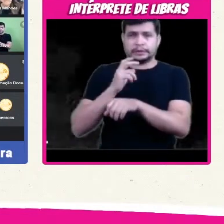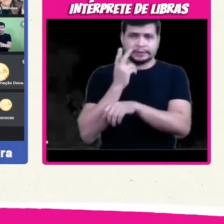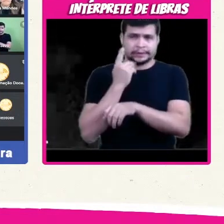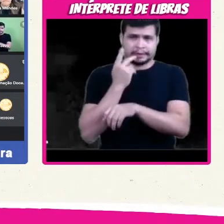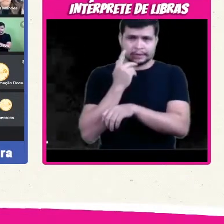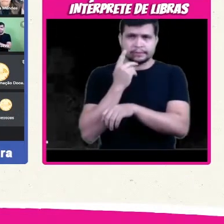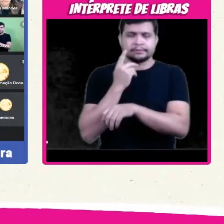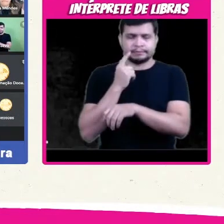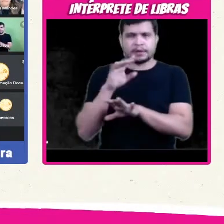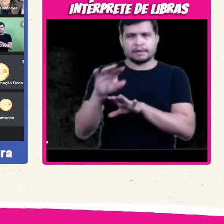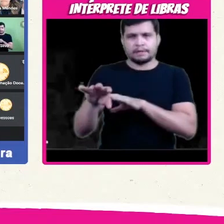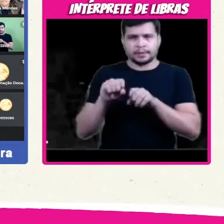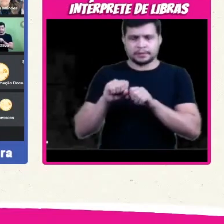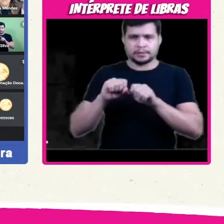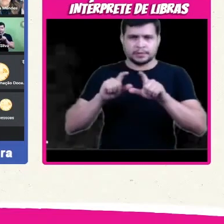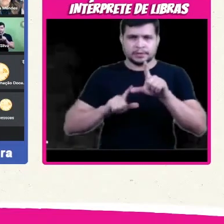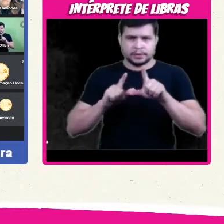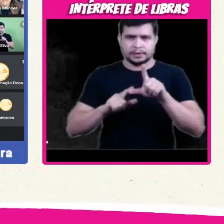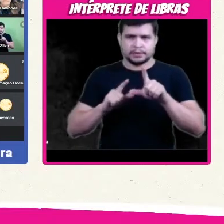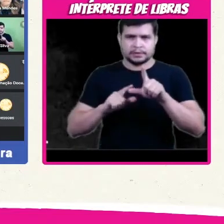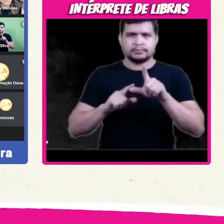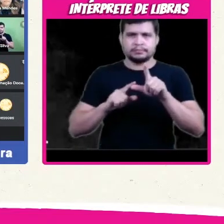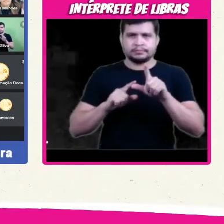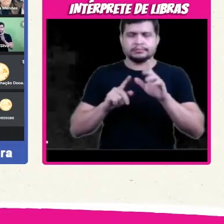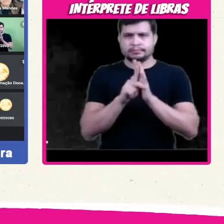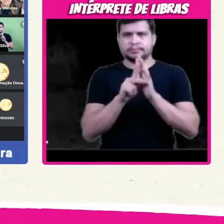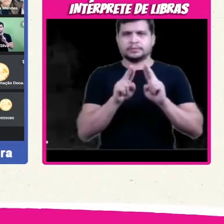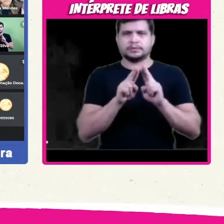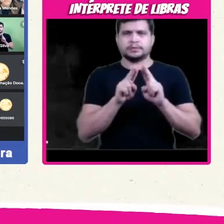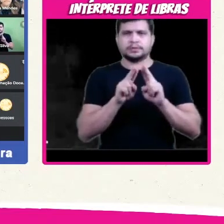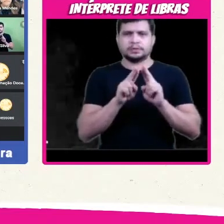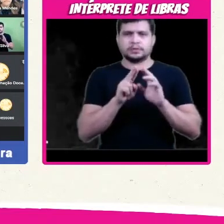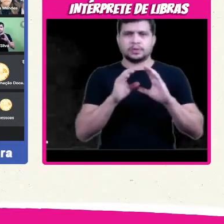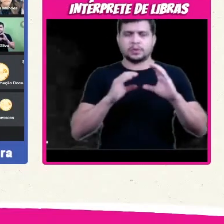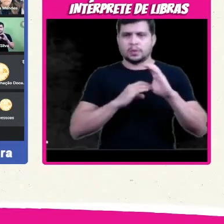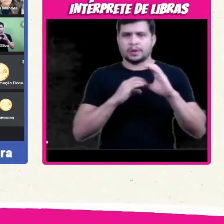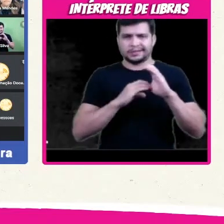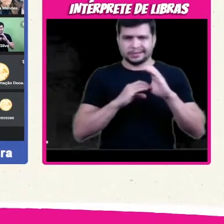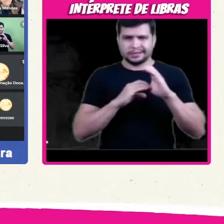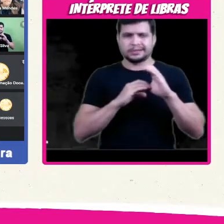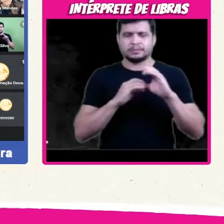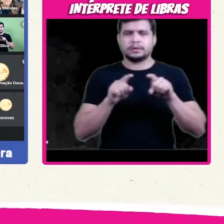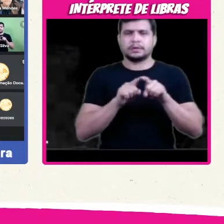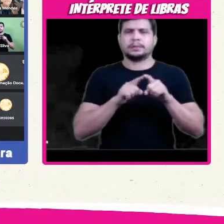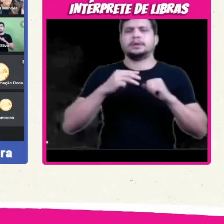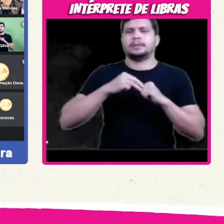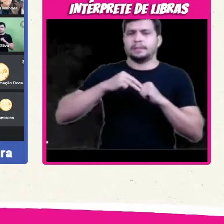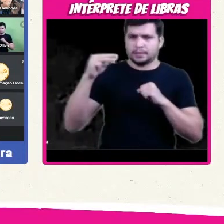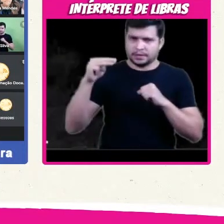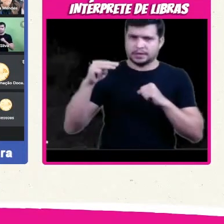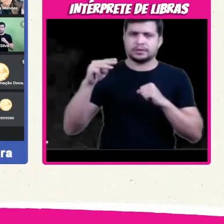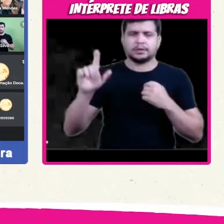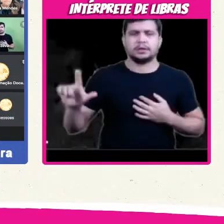em letras pela Universidade Estadual do Ceará, mestre em literatura comparada pela Universidade do Estado do Rio Grande do